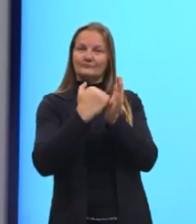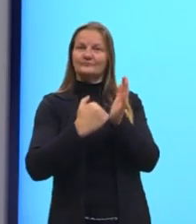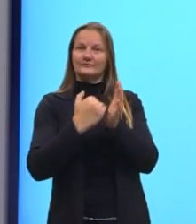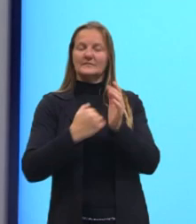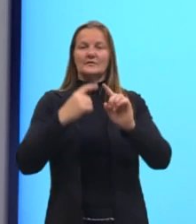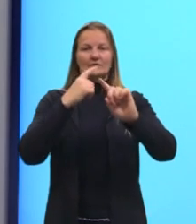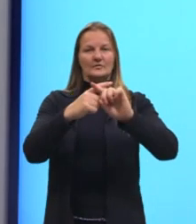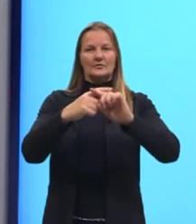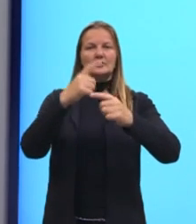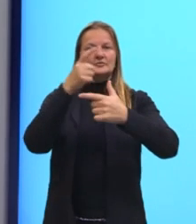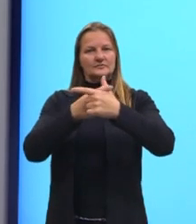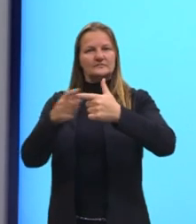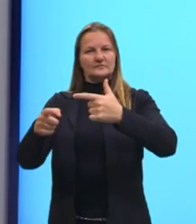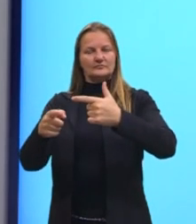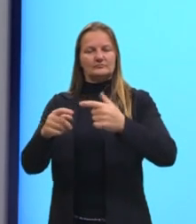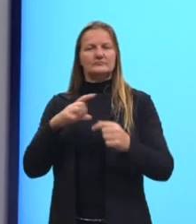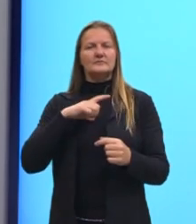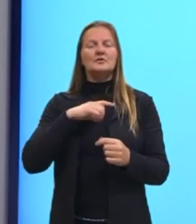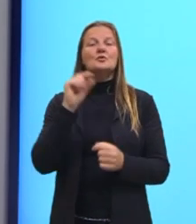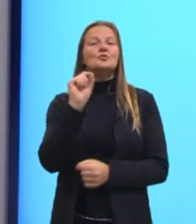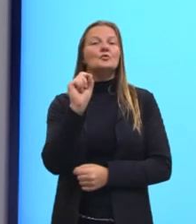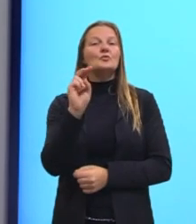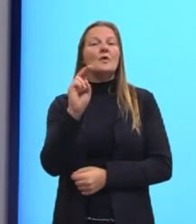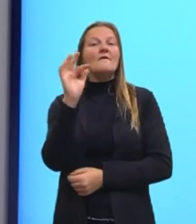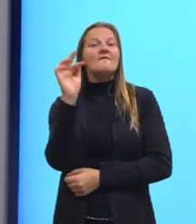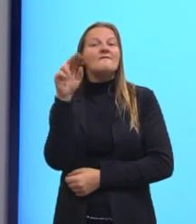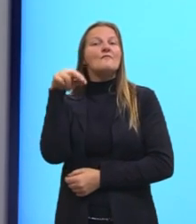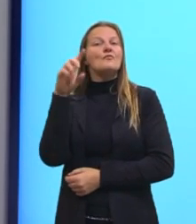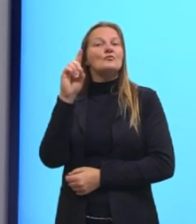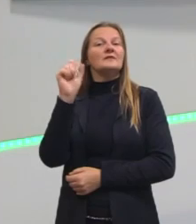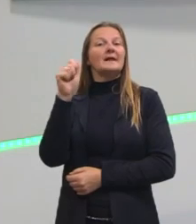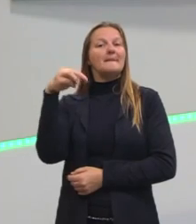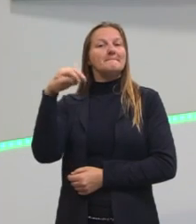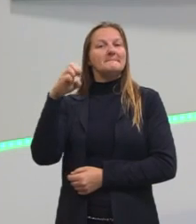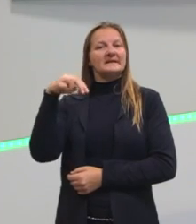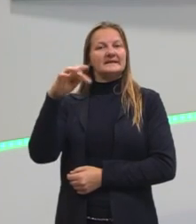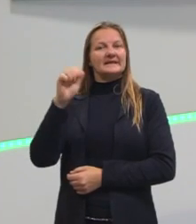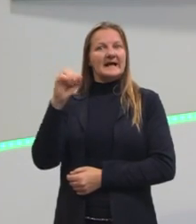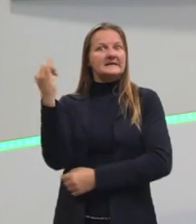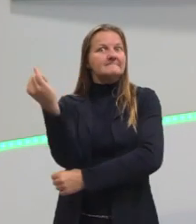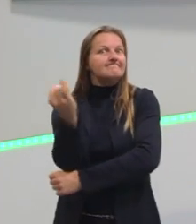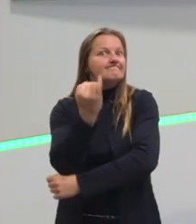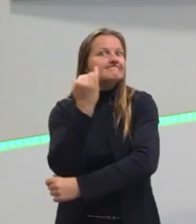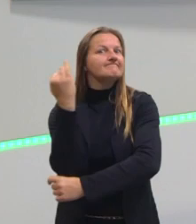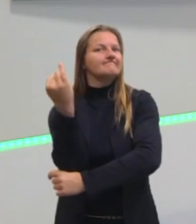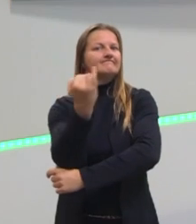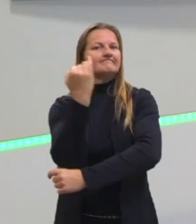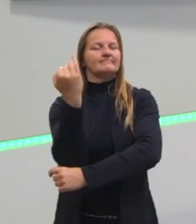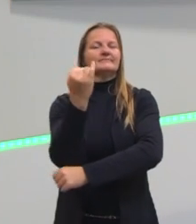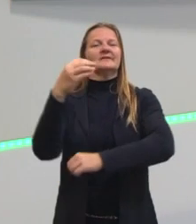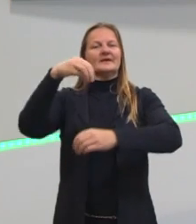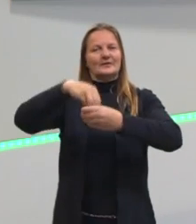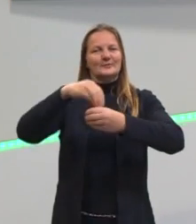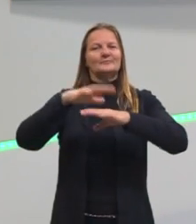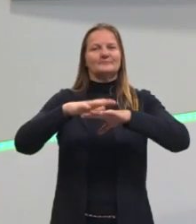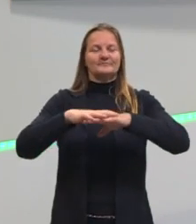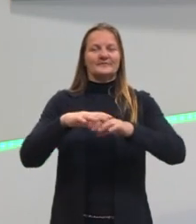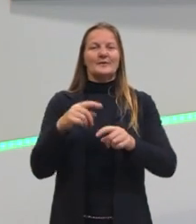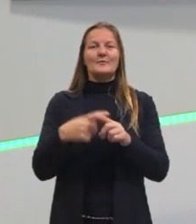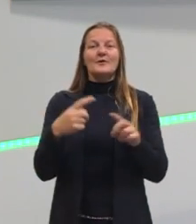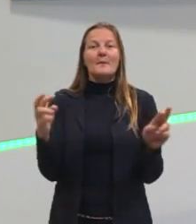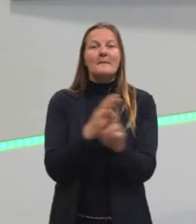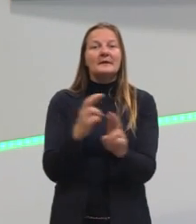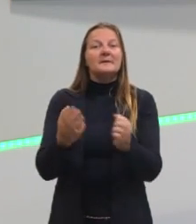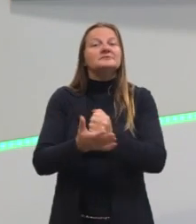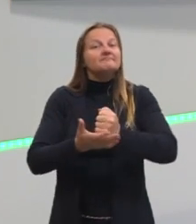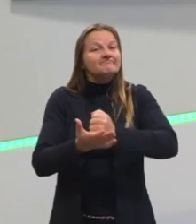e divisão Essas são chamadas operações fundamentais da Matemática ela tá relacionada ele é